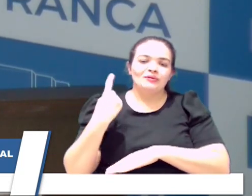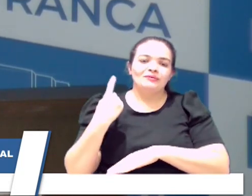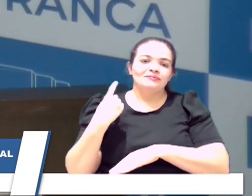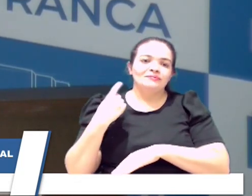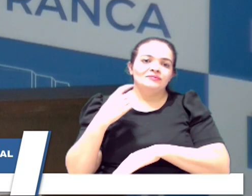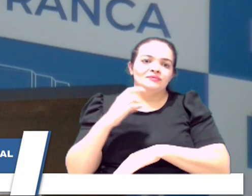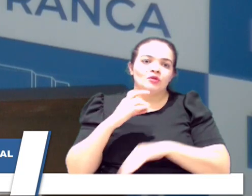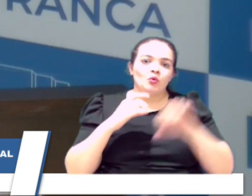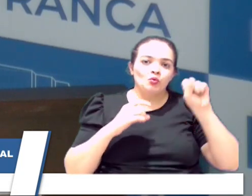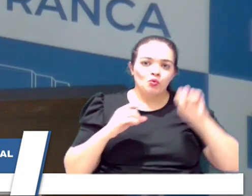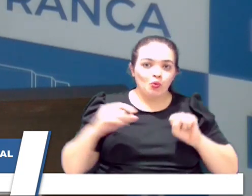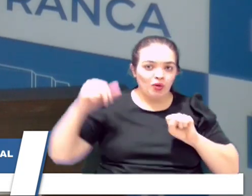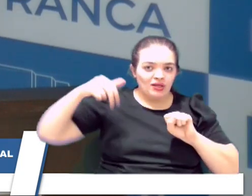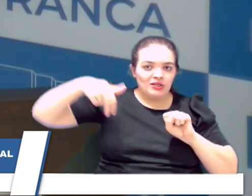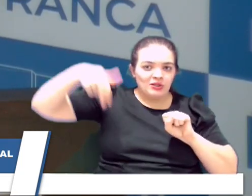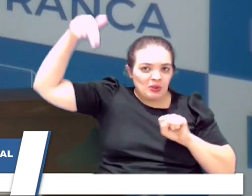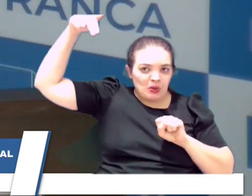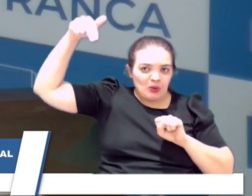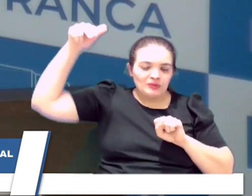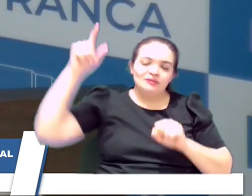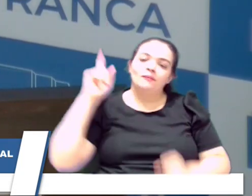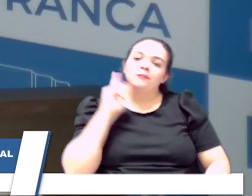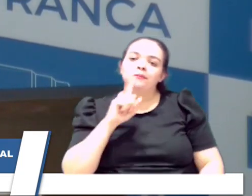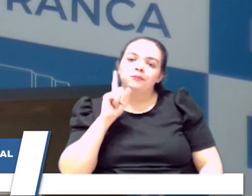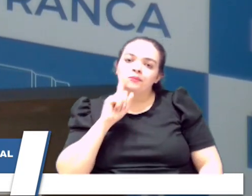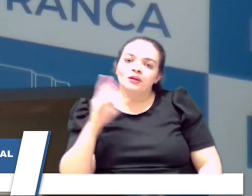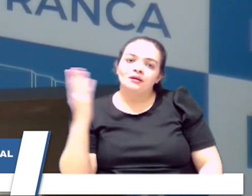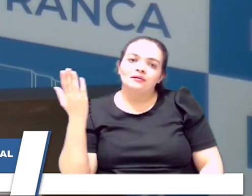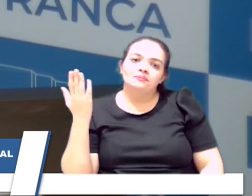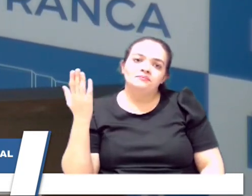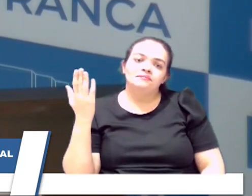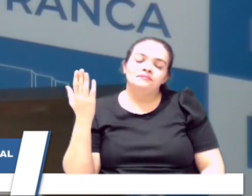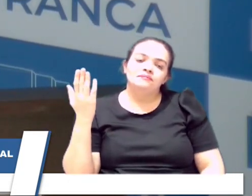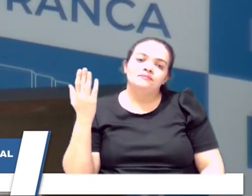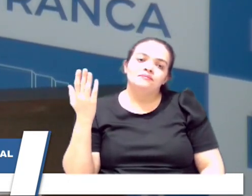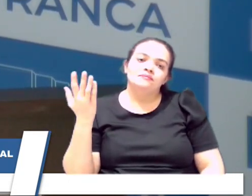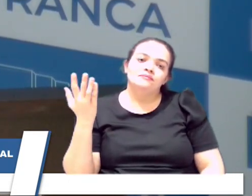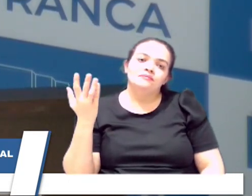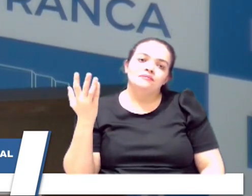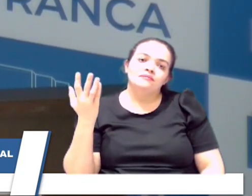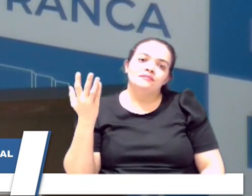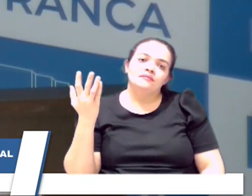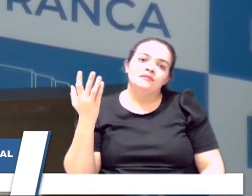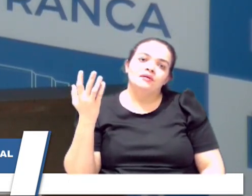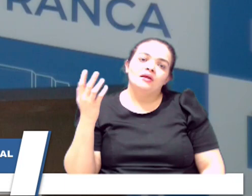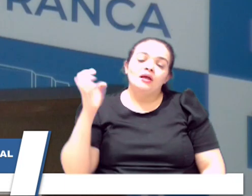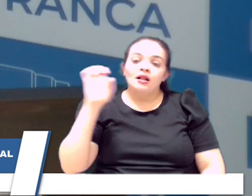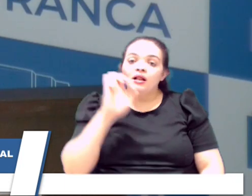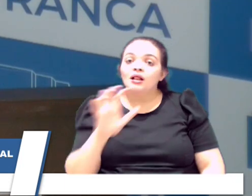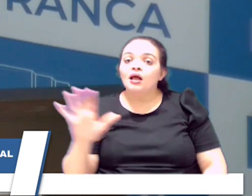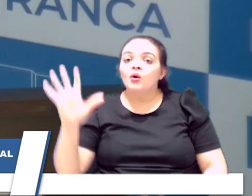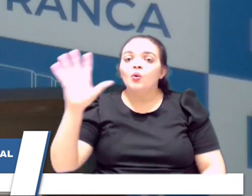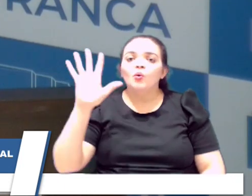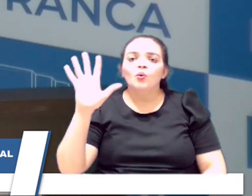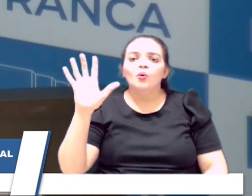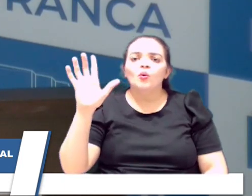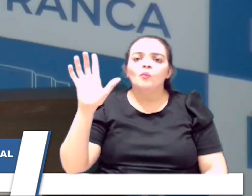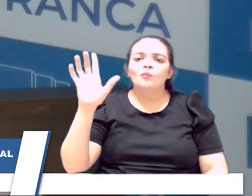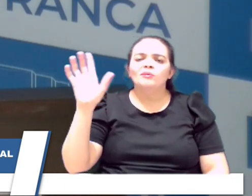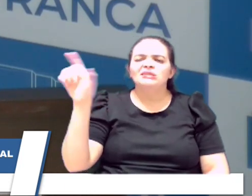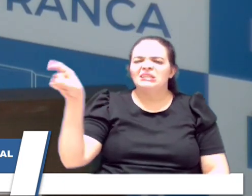sul e eles são do norte, eles são estadunidenses. Aí tá. Na Europa também, os caras é mal convencidos,